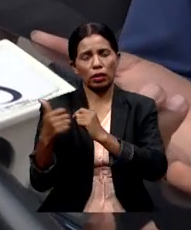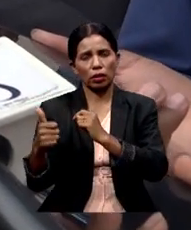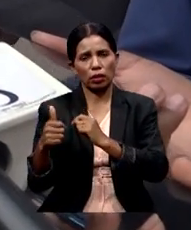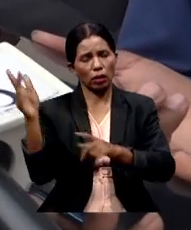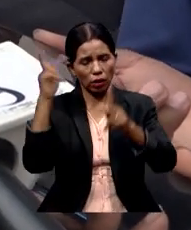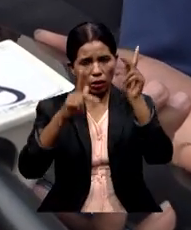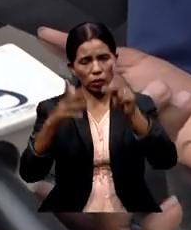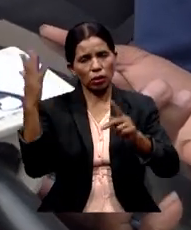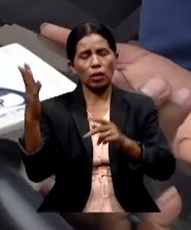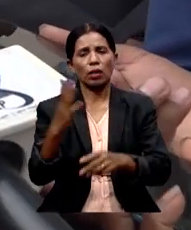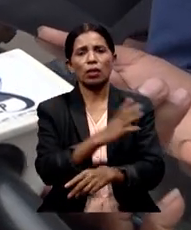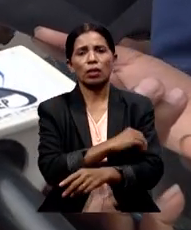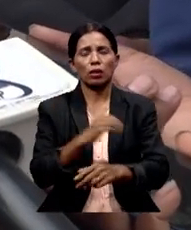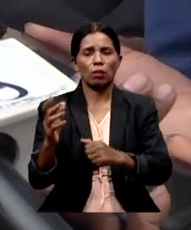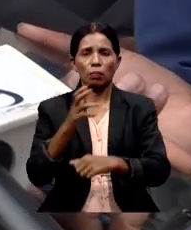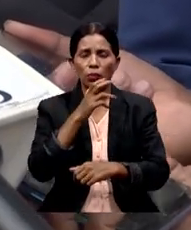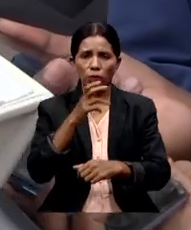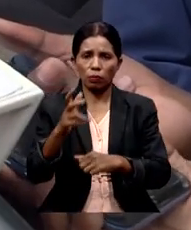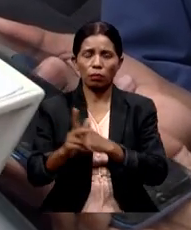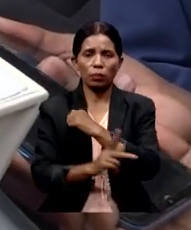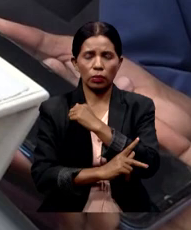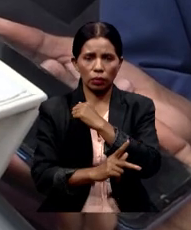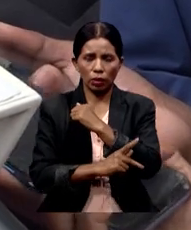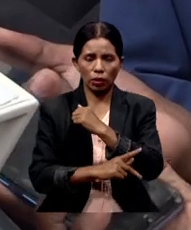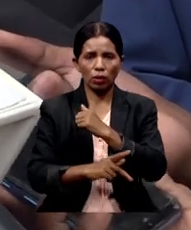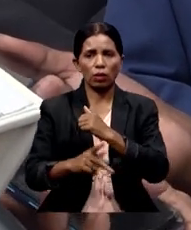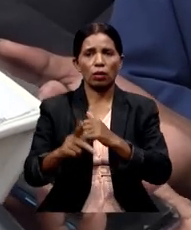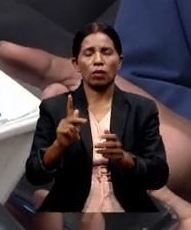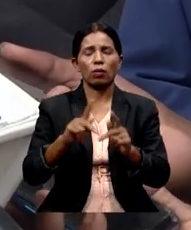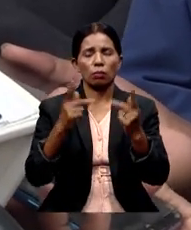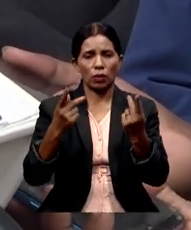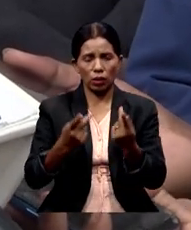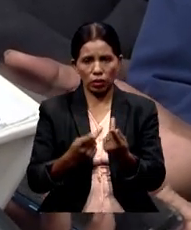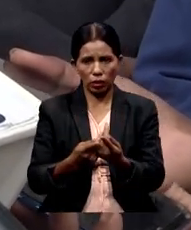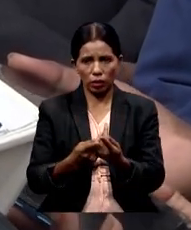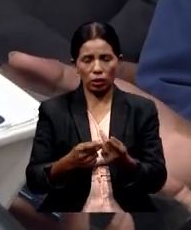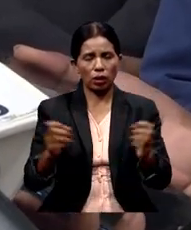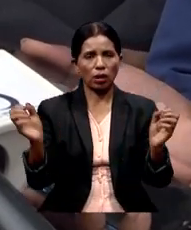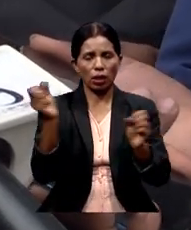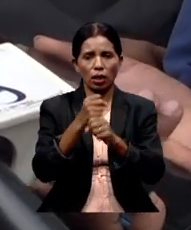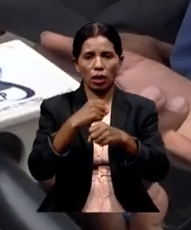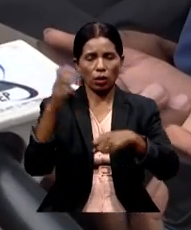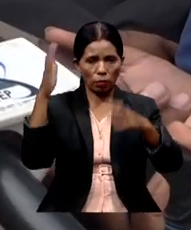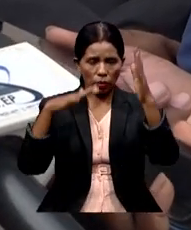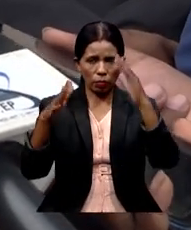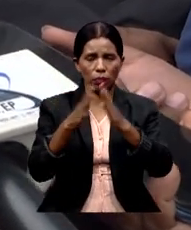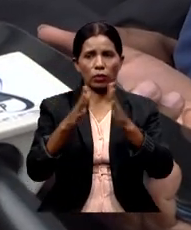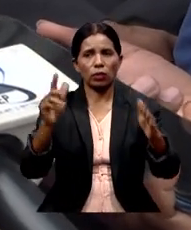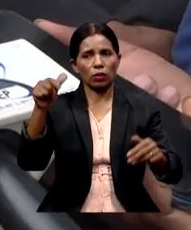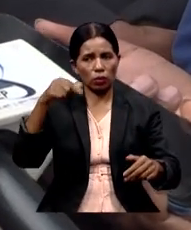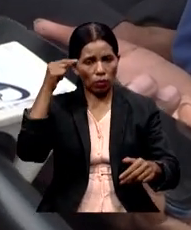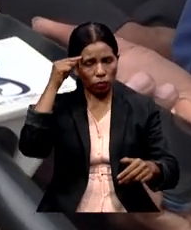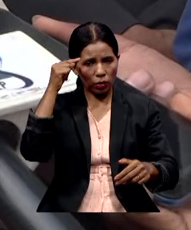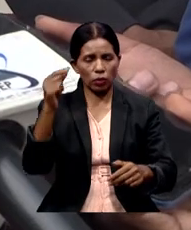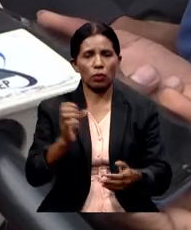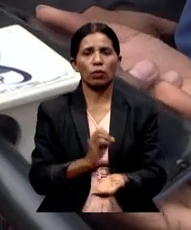Portugal, companhia ainda na va, maca desonesto bot, halo problema né ba governo